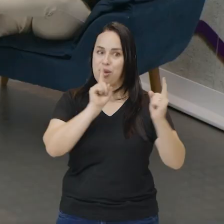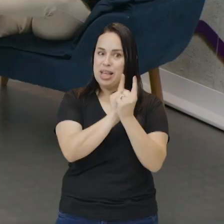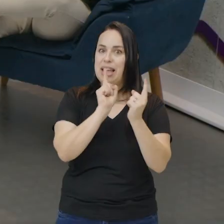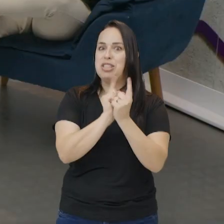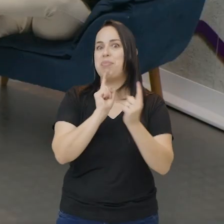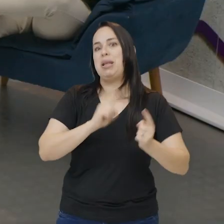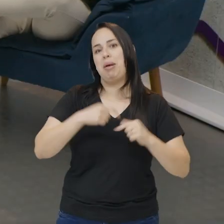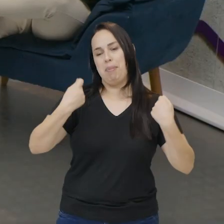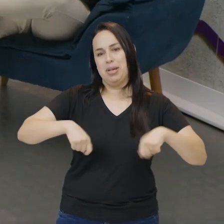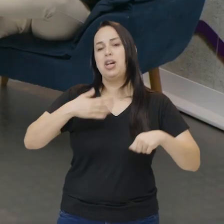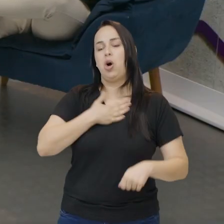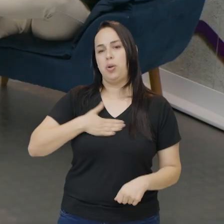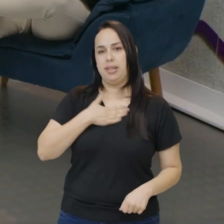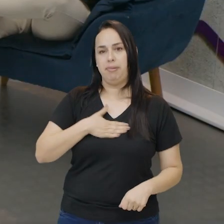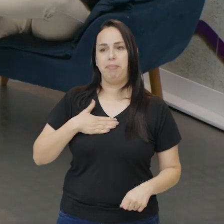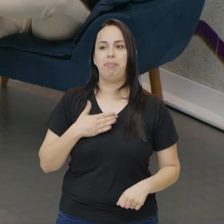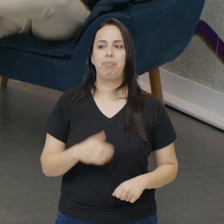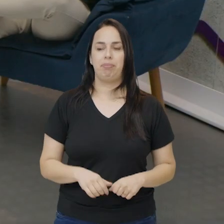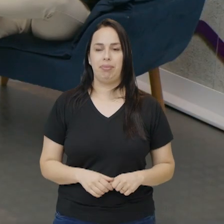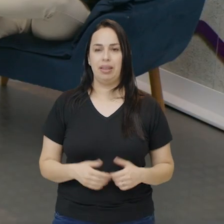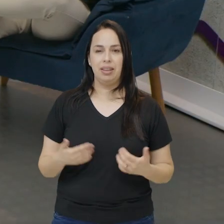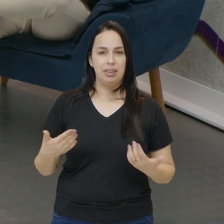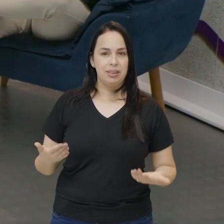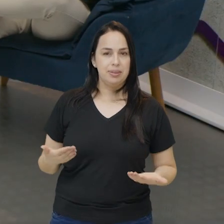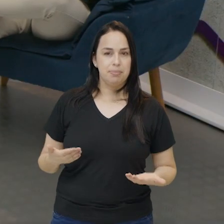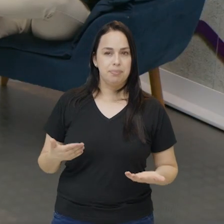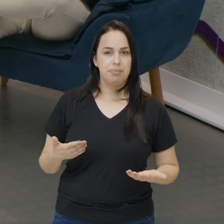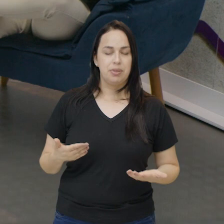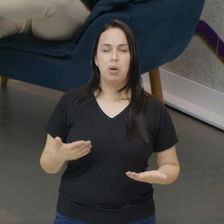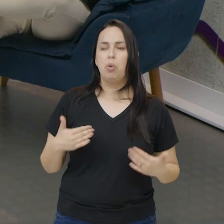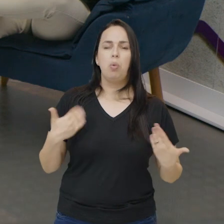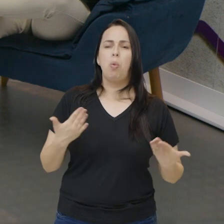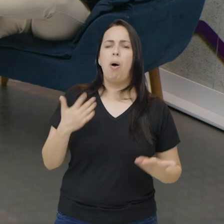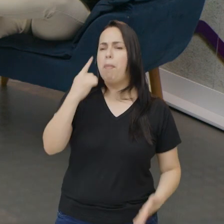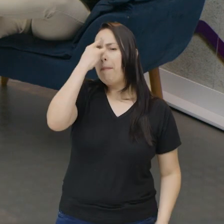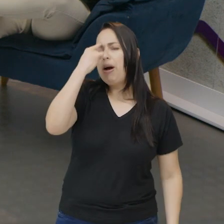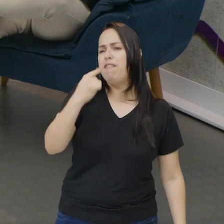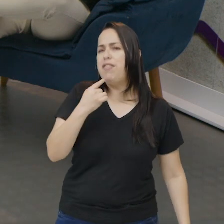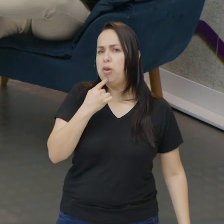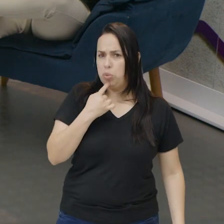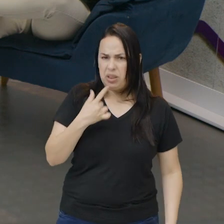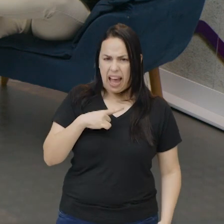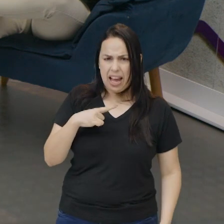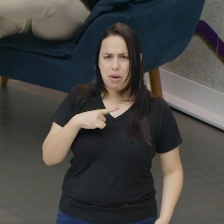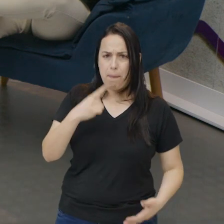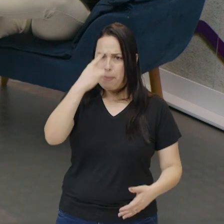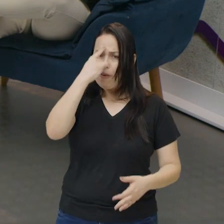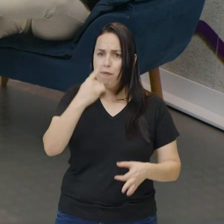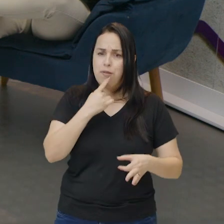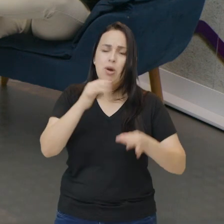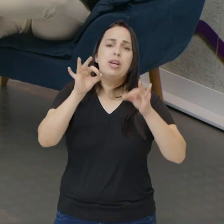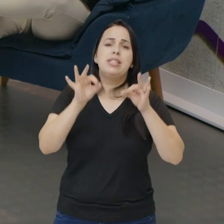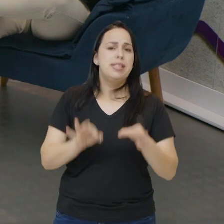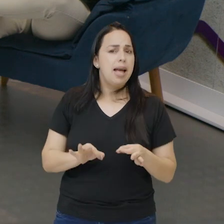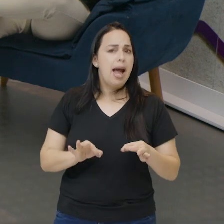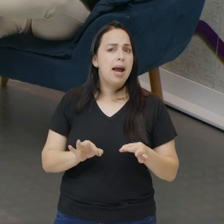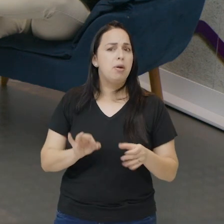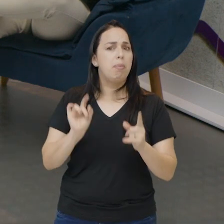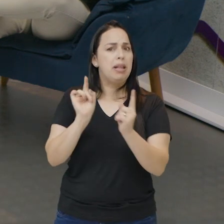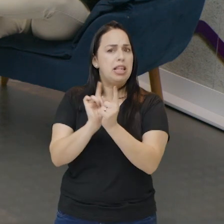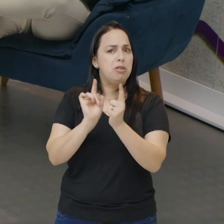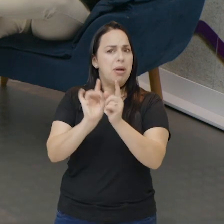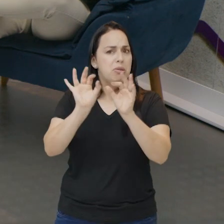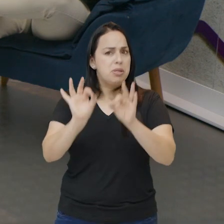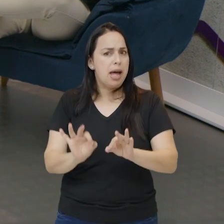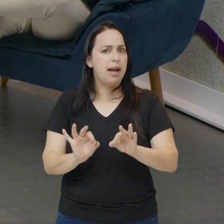que gostar de pessoas. Eu acho que é legal até a gente falar sobre isso, né? O perfil, né? Existe um perfil de profissional